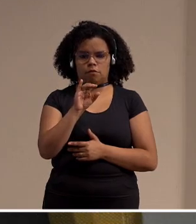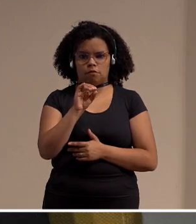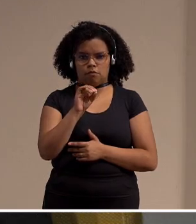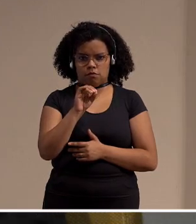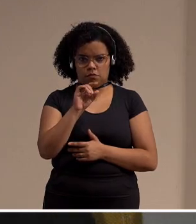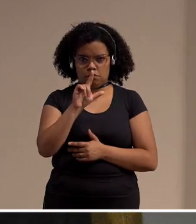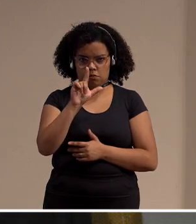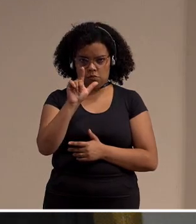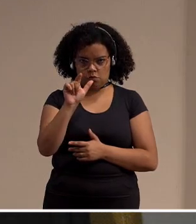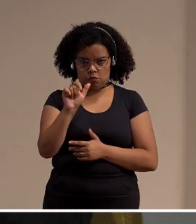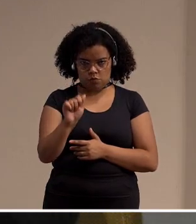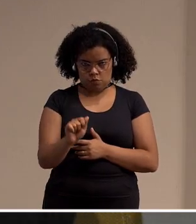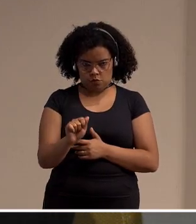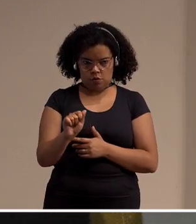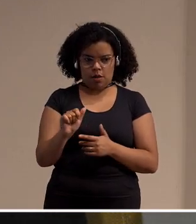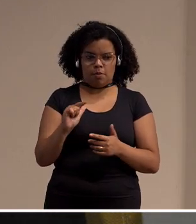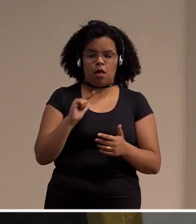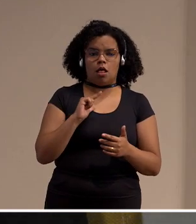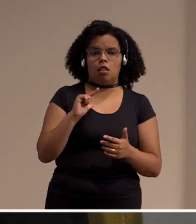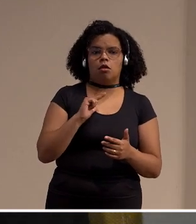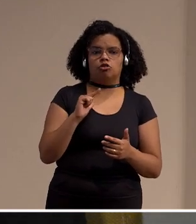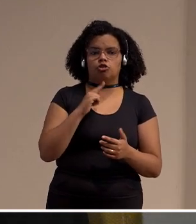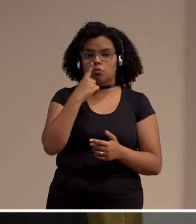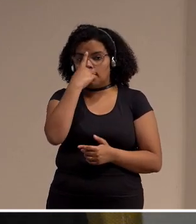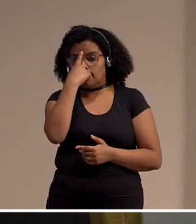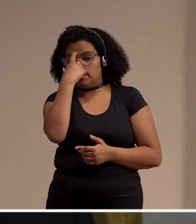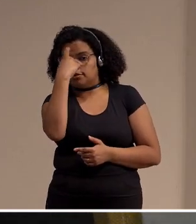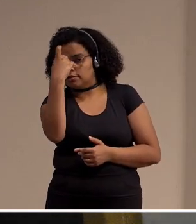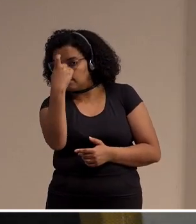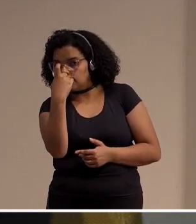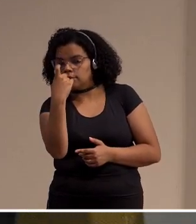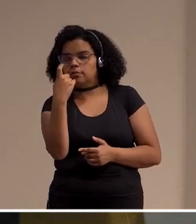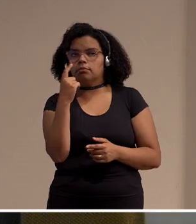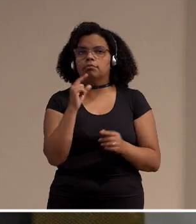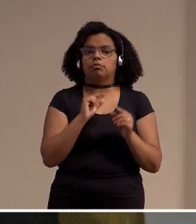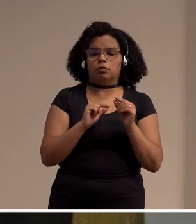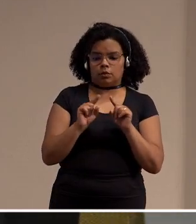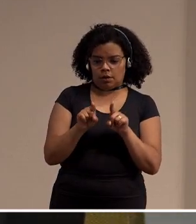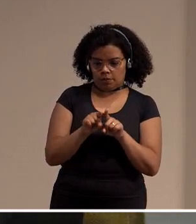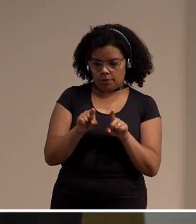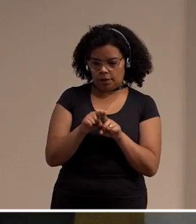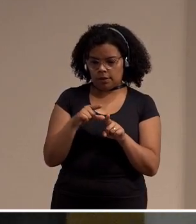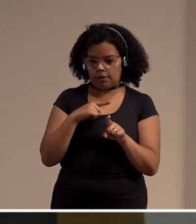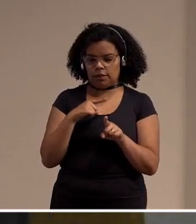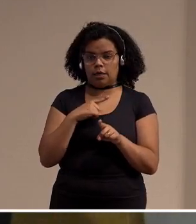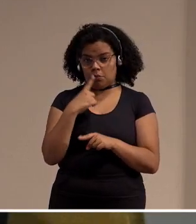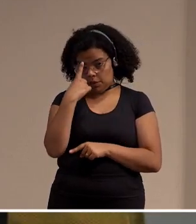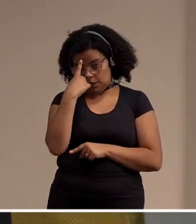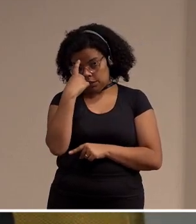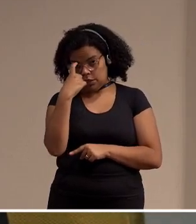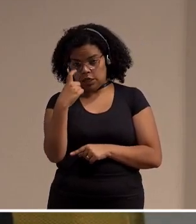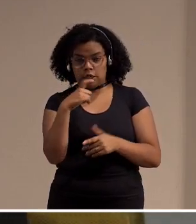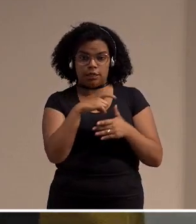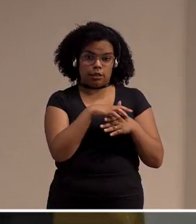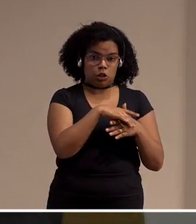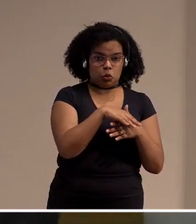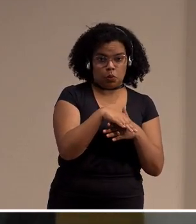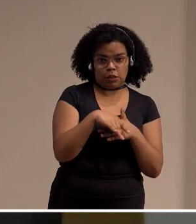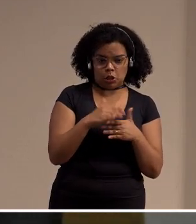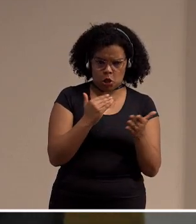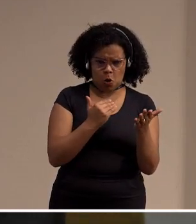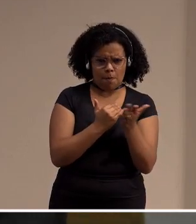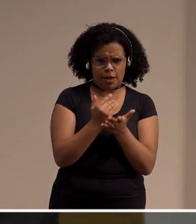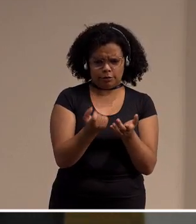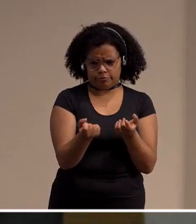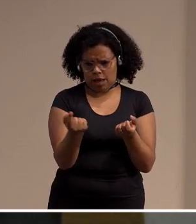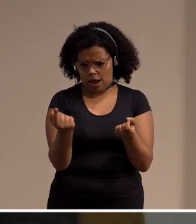que havia uma intencionalidade nisso, né? Assim como existe uma intencionalidade, talvez, nessas doenças que começam a